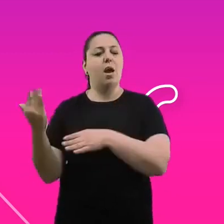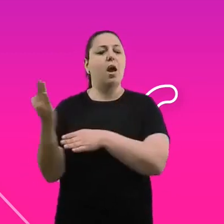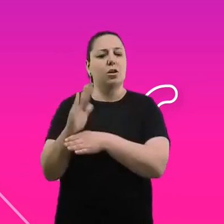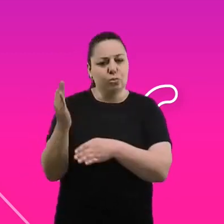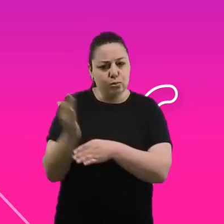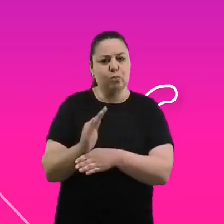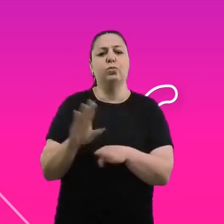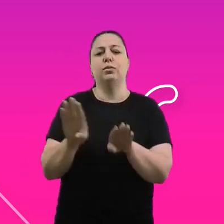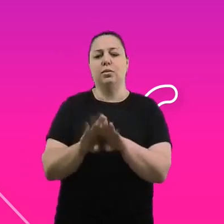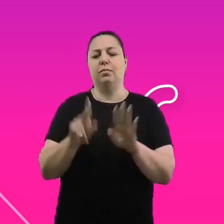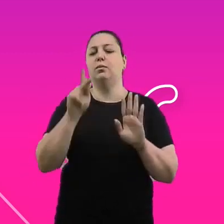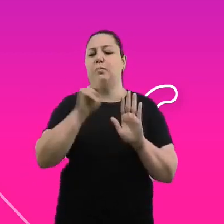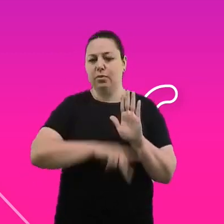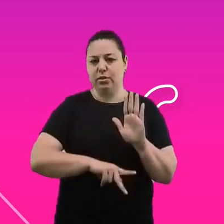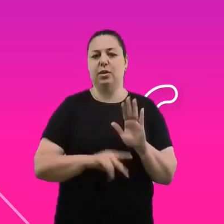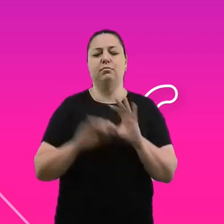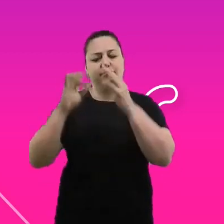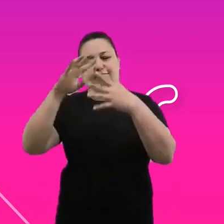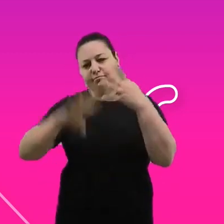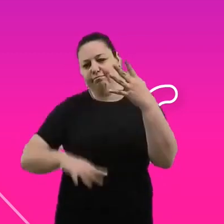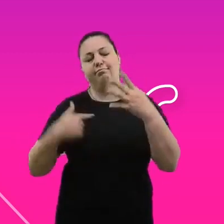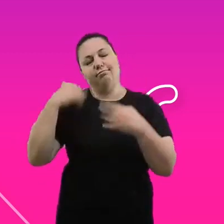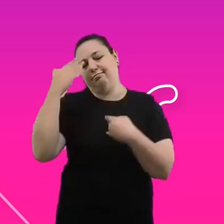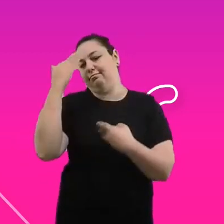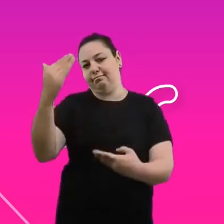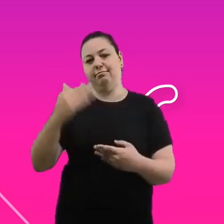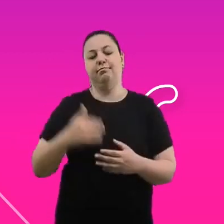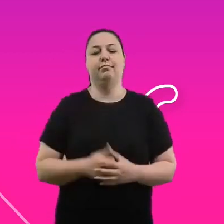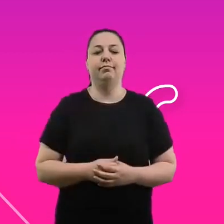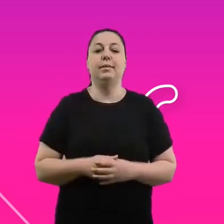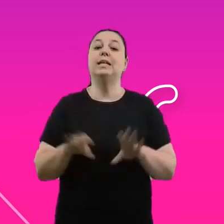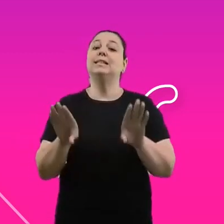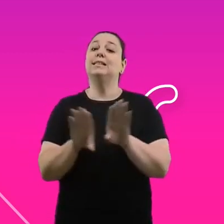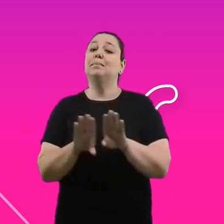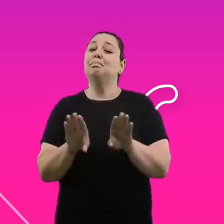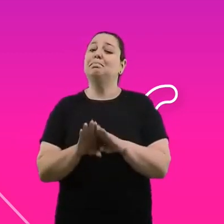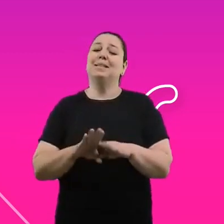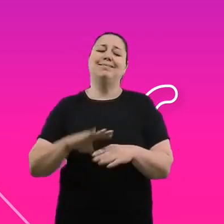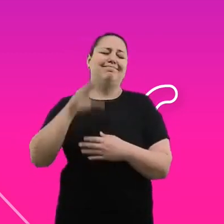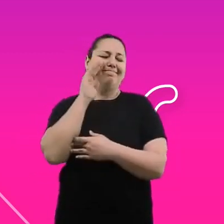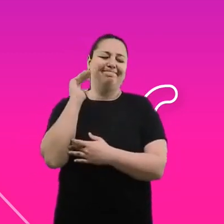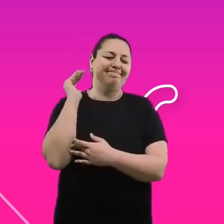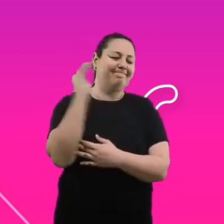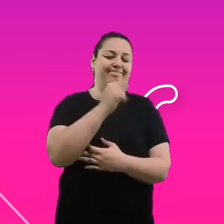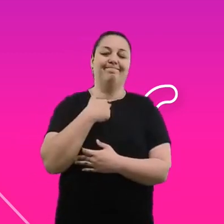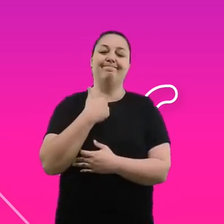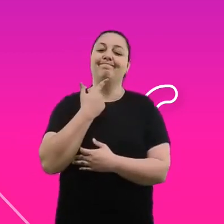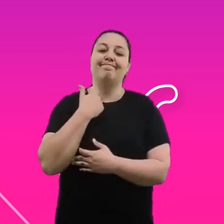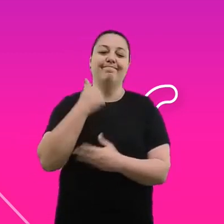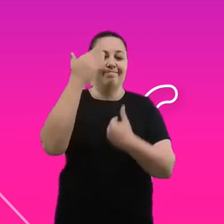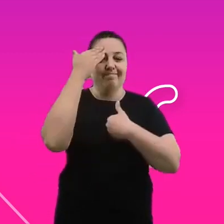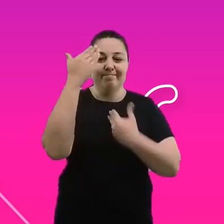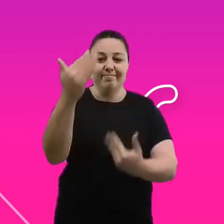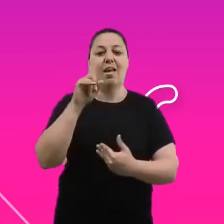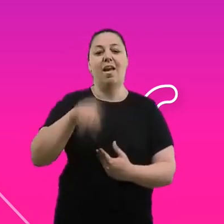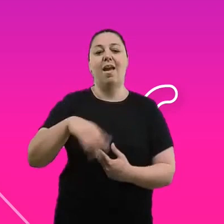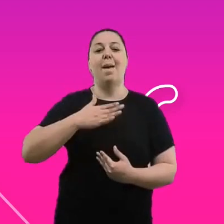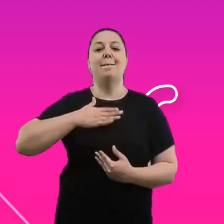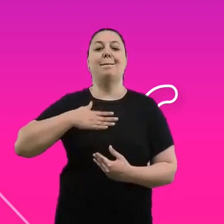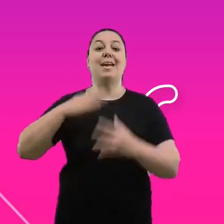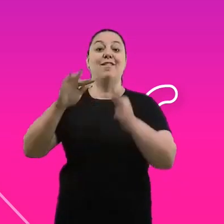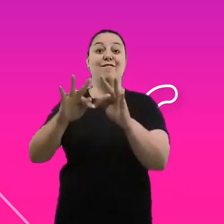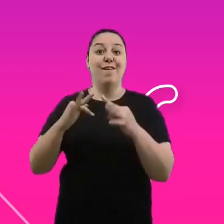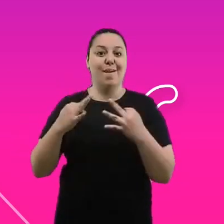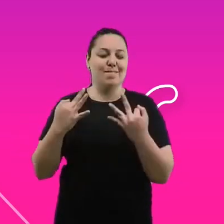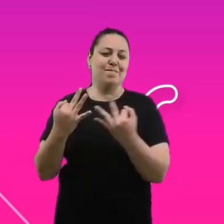desse projeto. Mas não poderia deixar de mencionar, principalmente a minha família, pela minha inspiração para poder realizar,